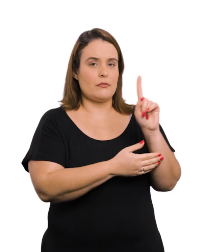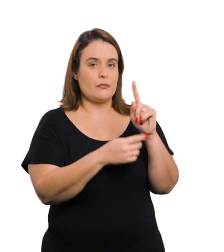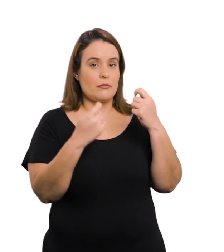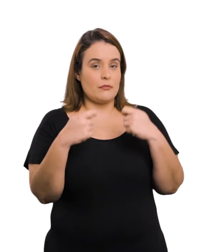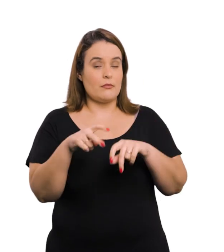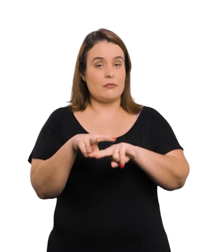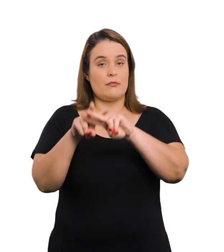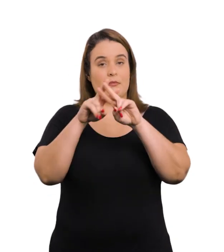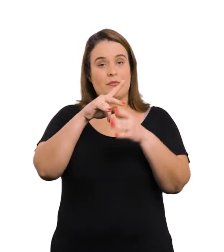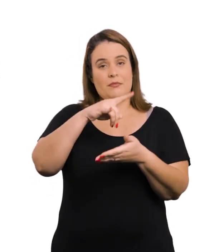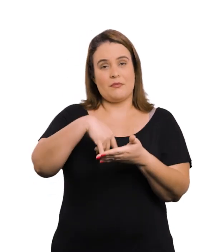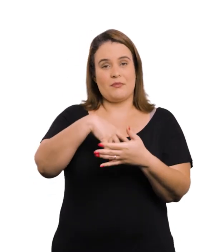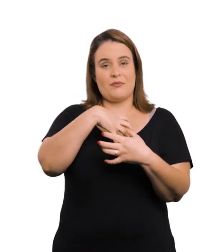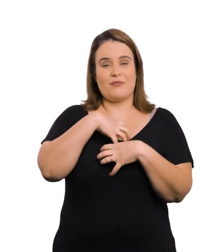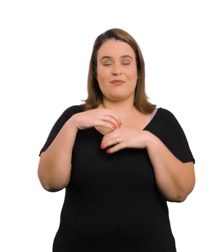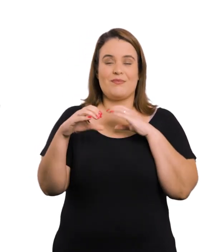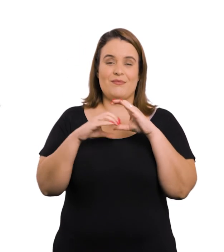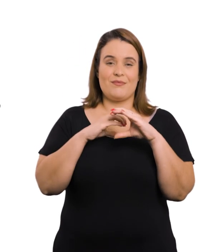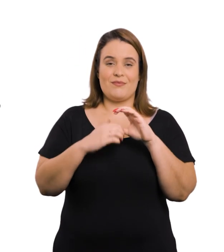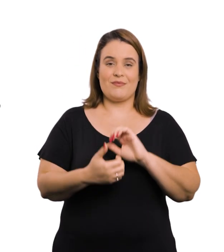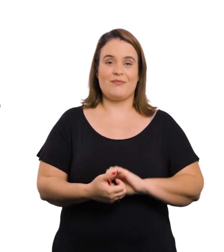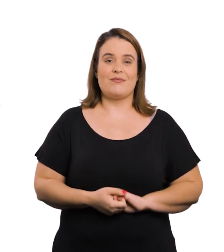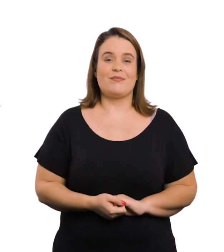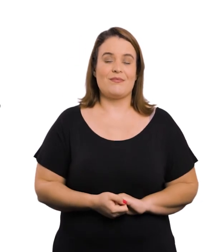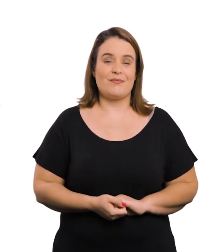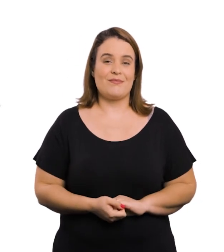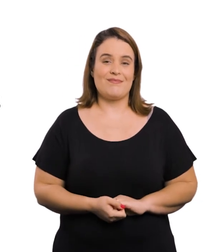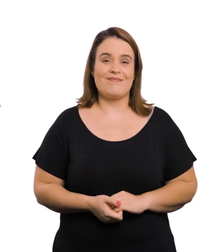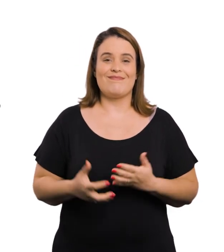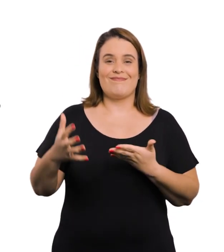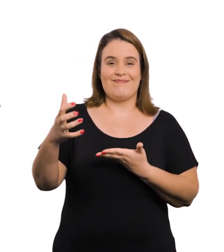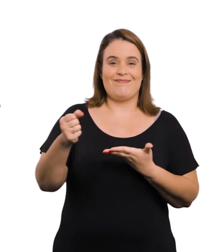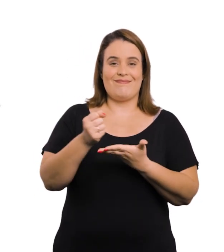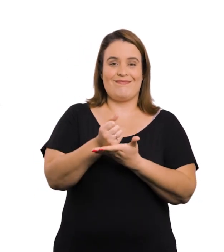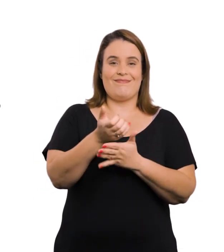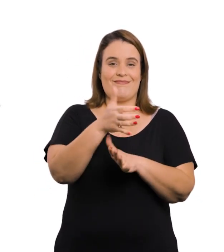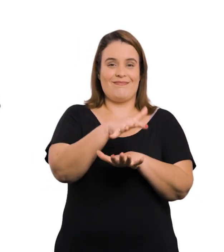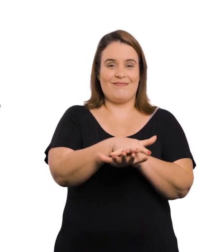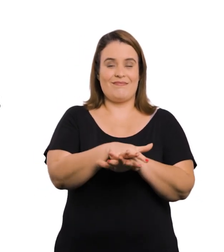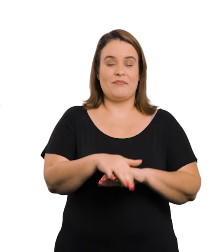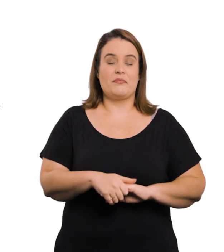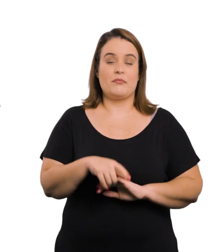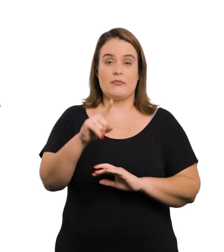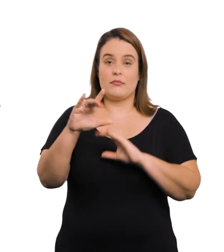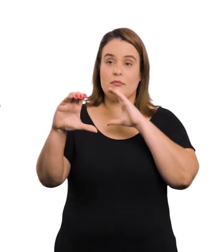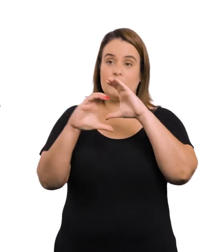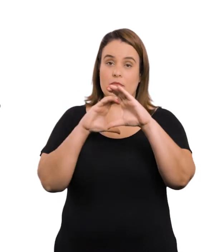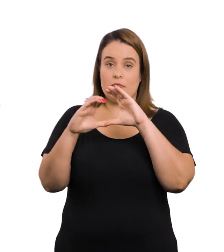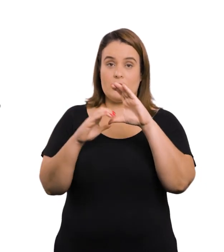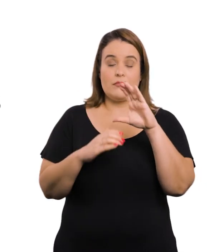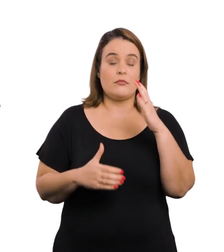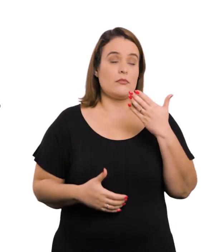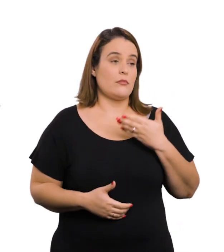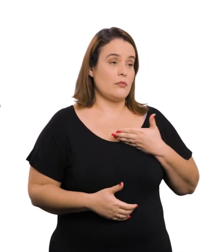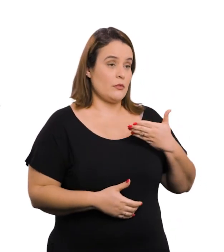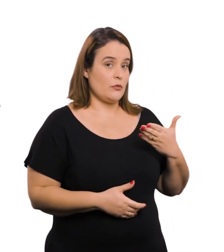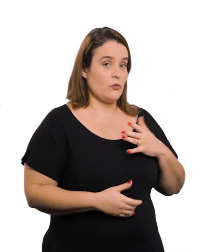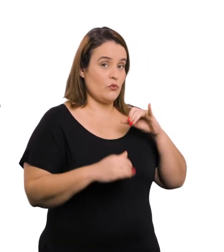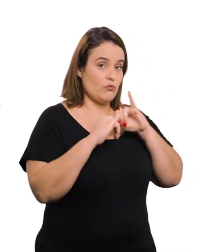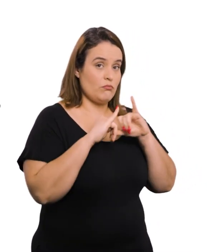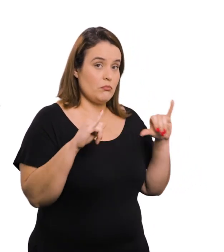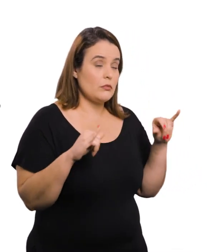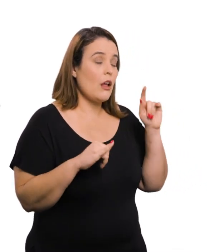revisar os documentos e formas de comunicação. Na integração: comunicar os envolvidos, pares, gestores e